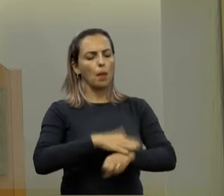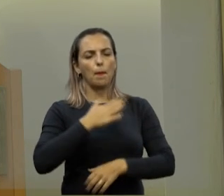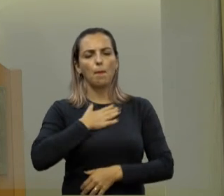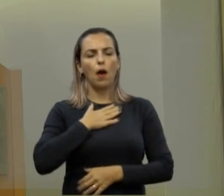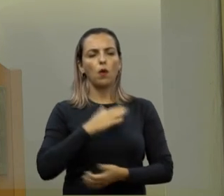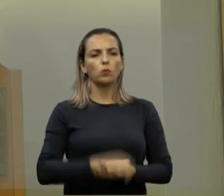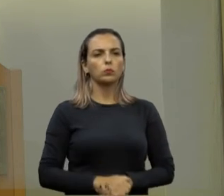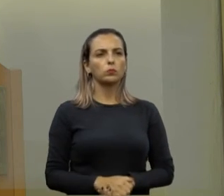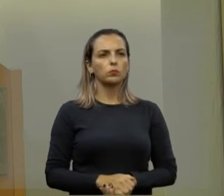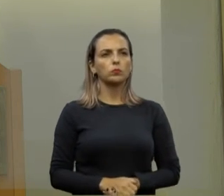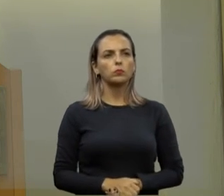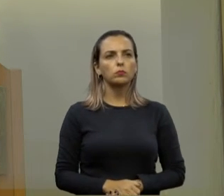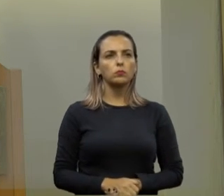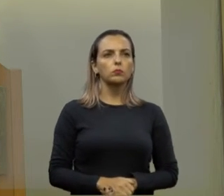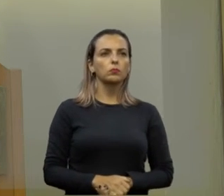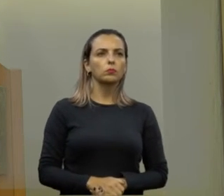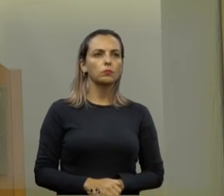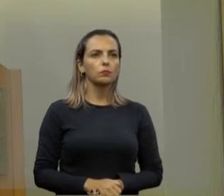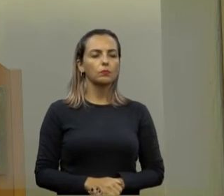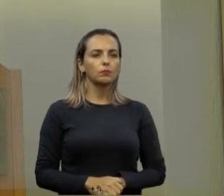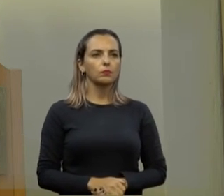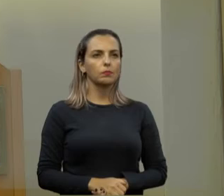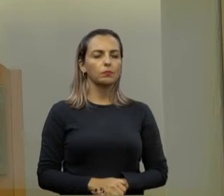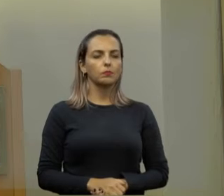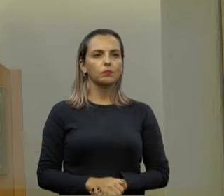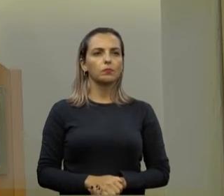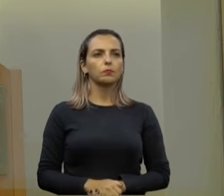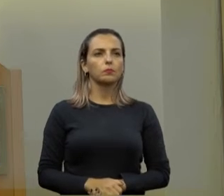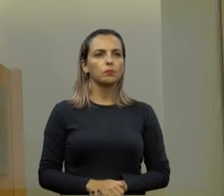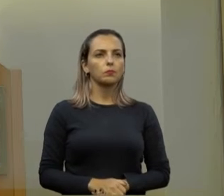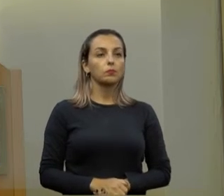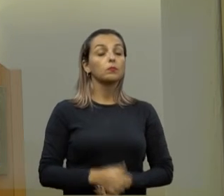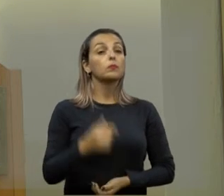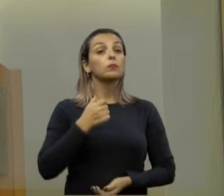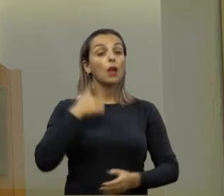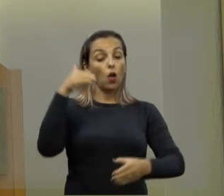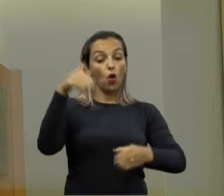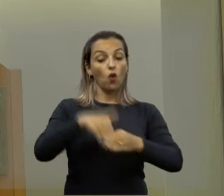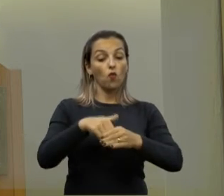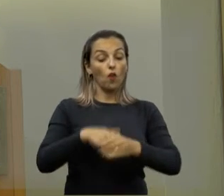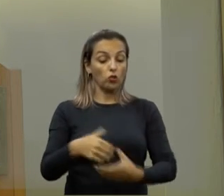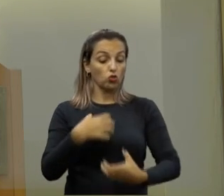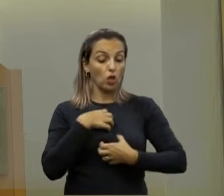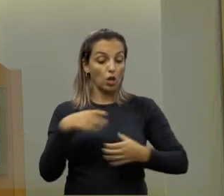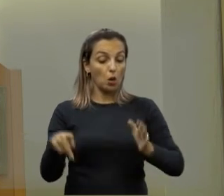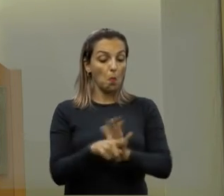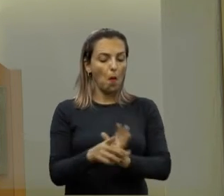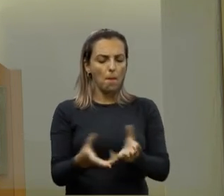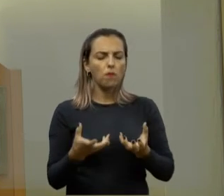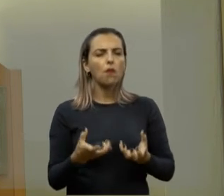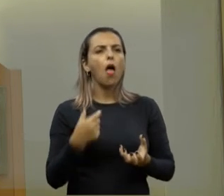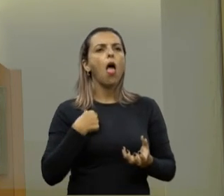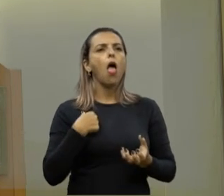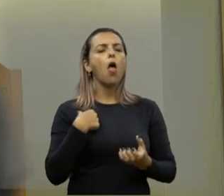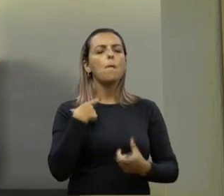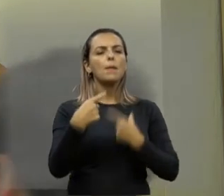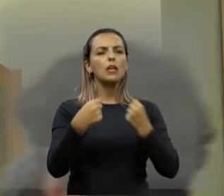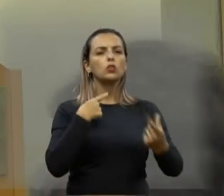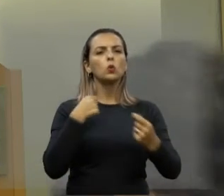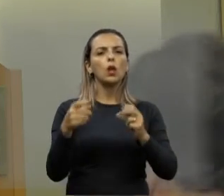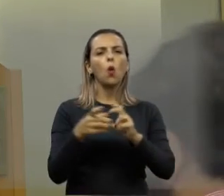essa minha situação essa minha situação eu volto como eu quero essa casa com ele ele